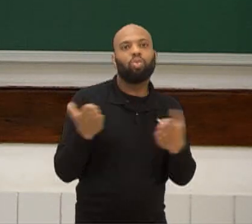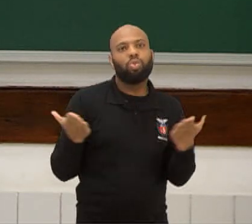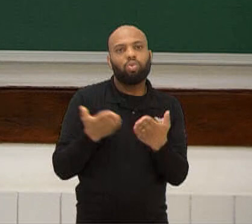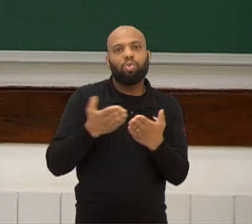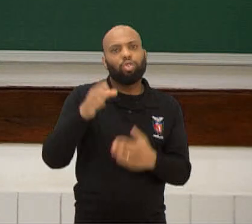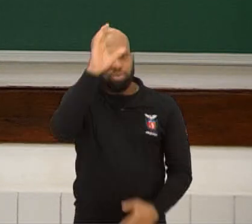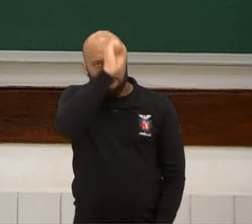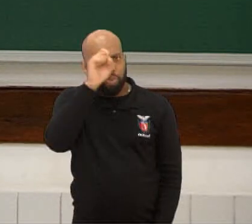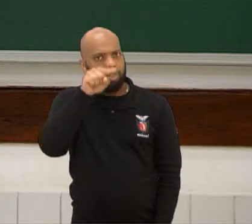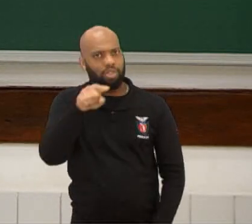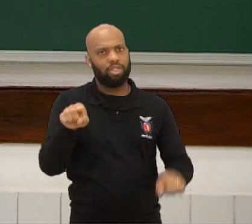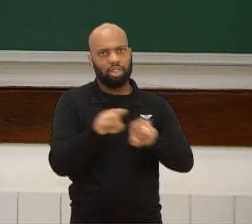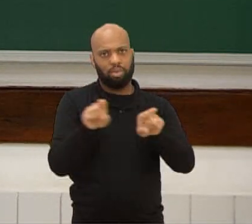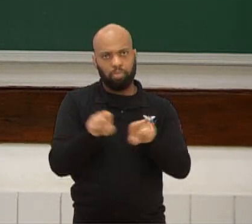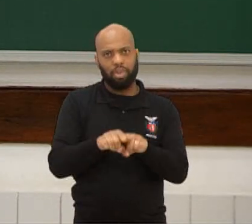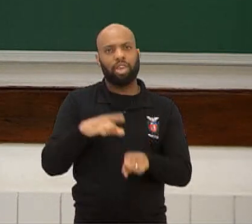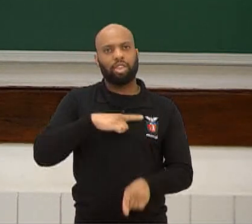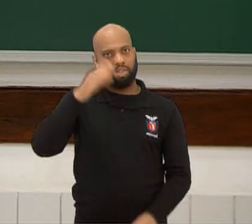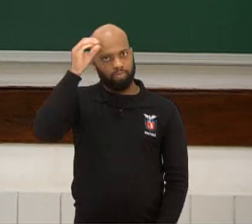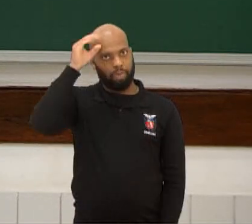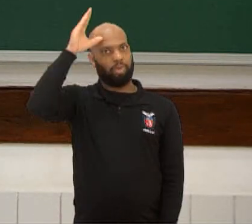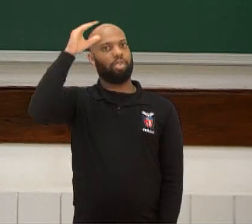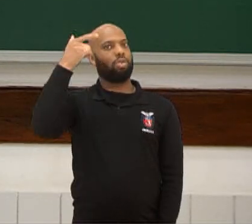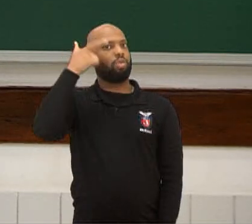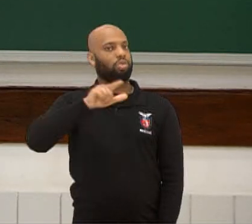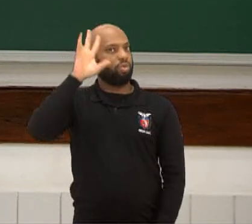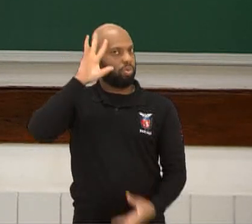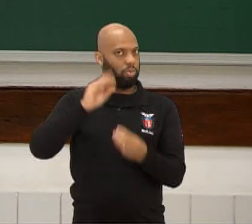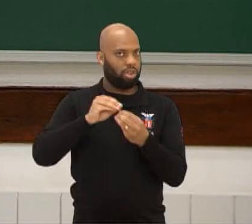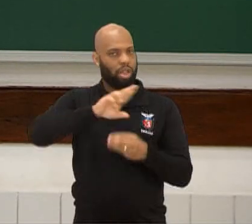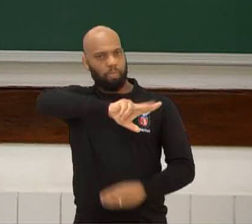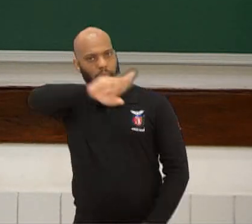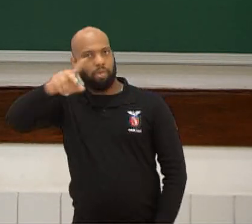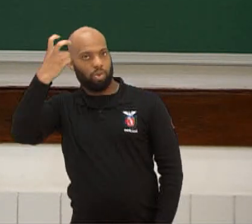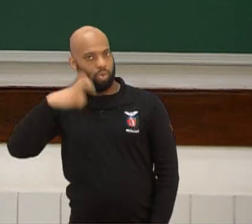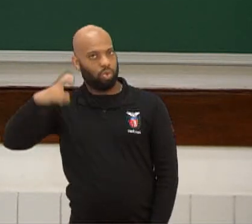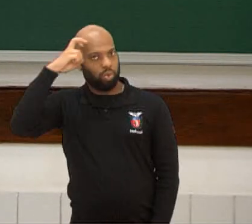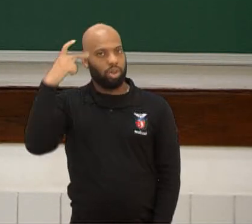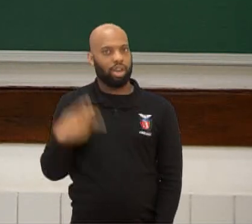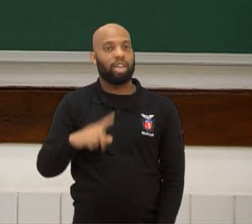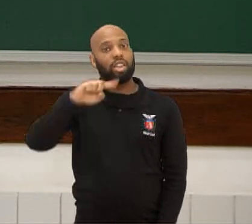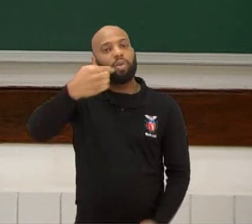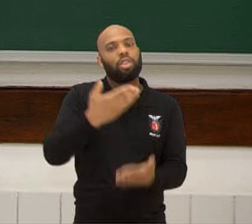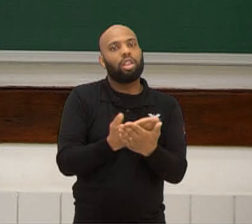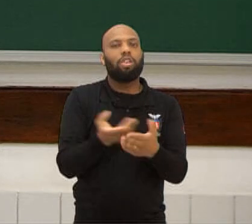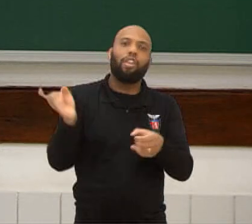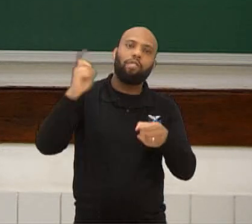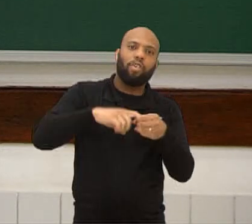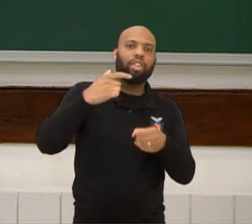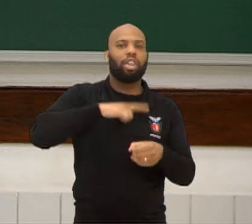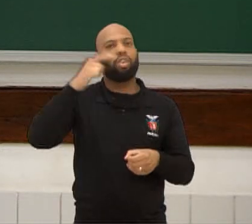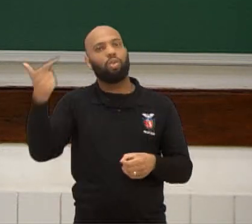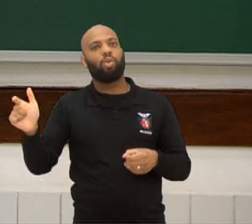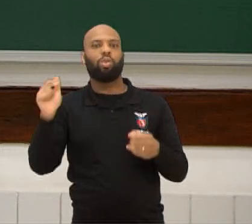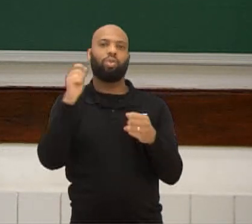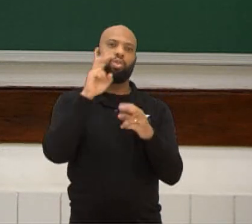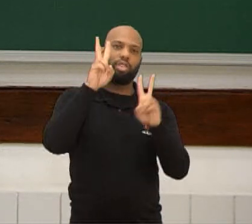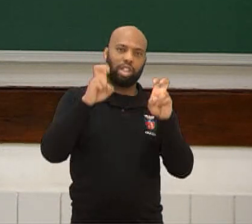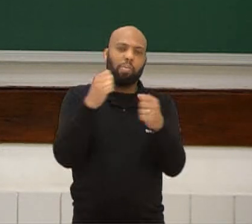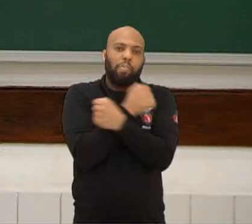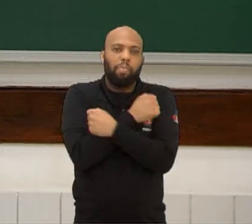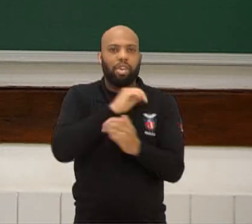ter trazido um pouquinho mais desse entendimento da diversidade cultural da nossa região. Na aula que vem voltamos com mais assuntos. Um